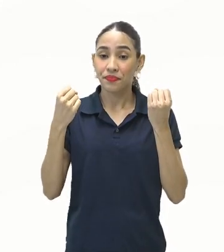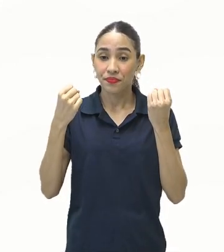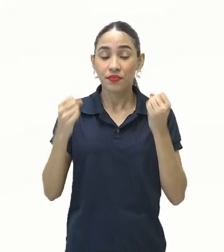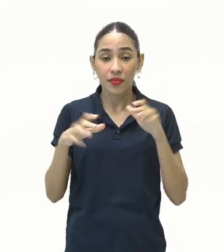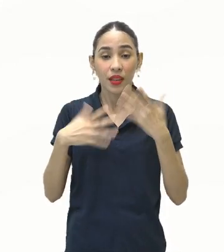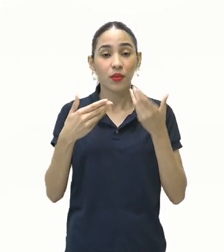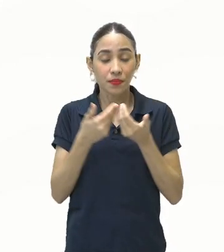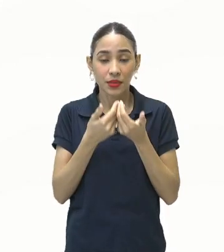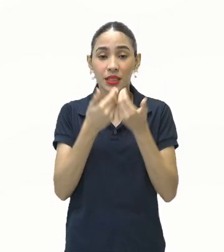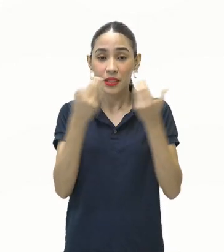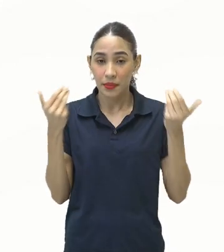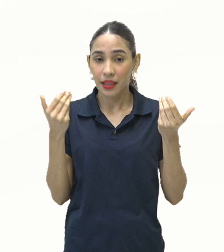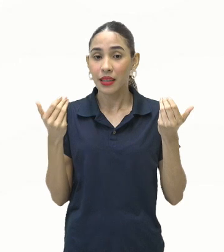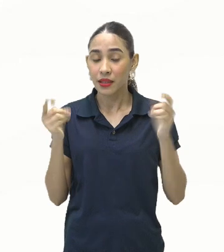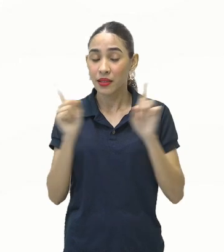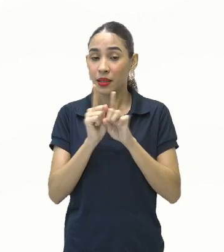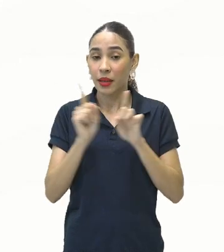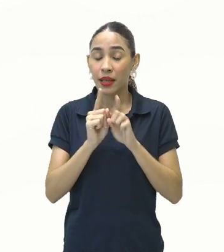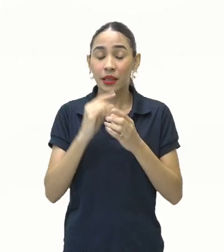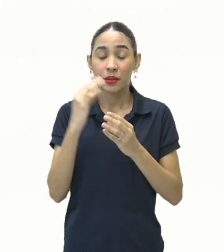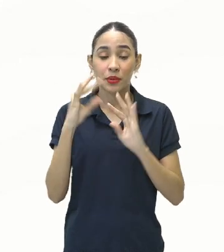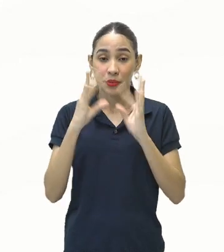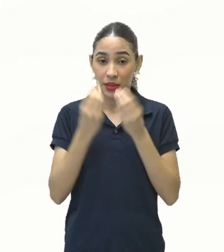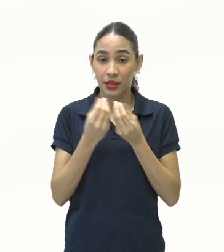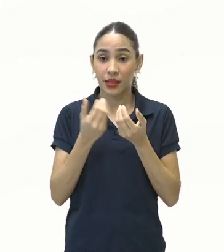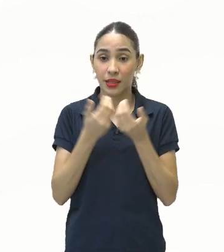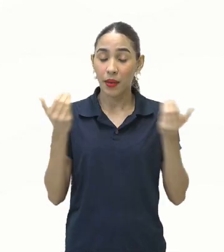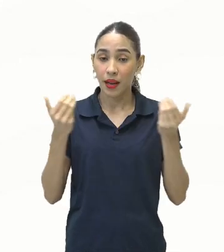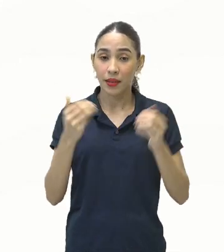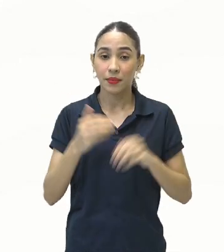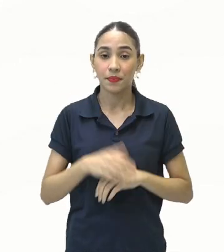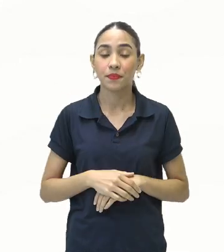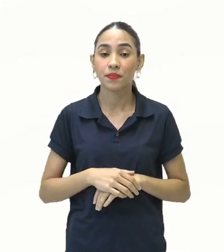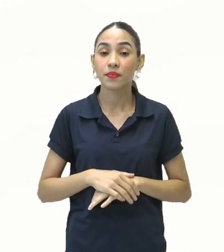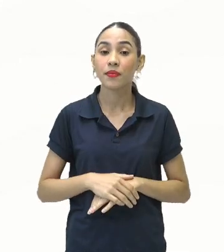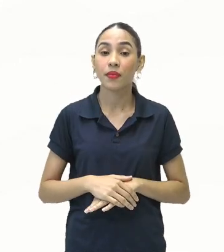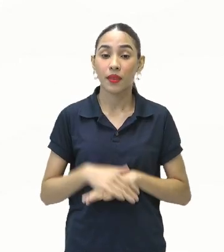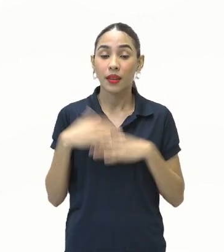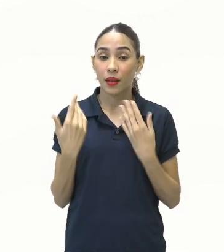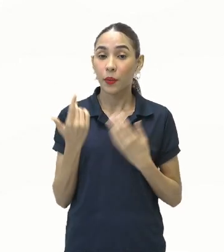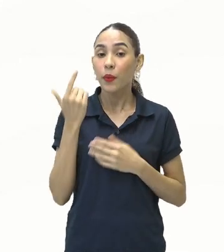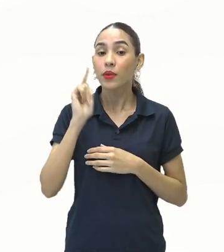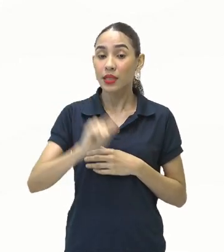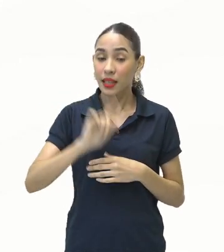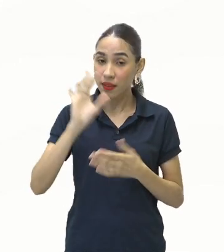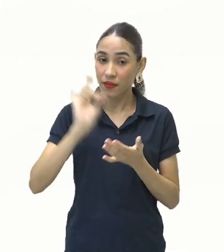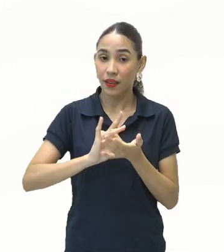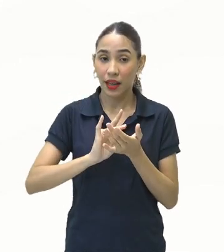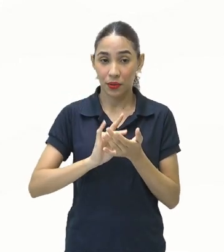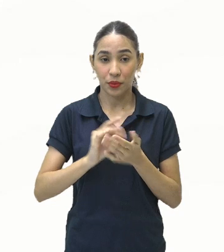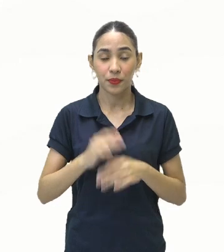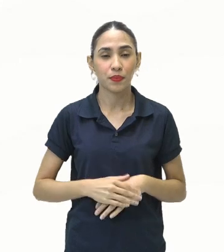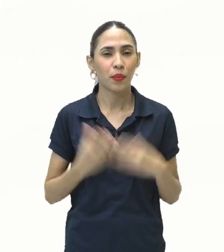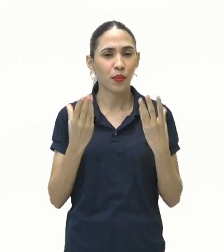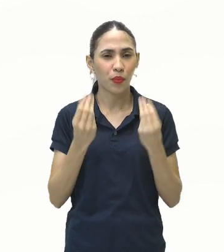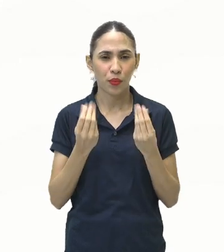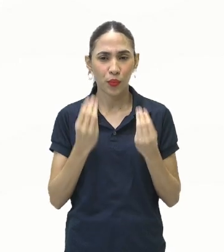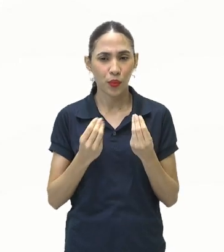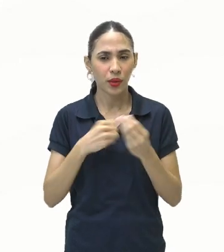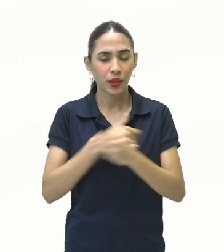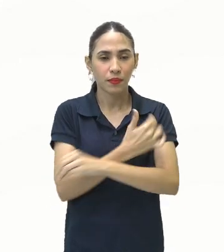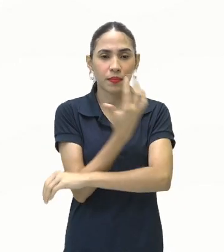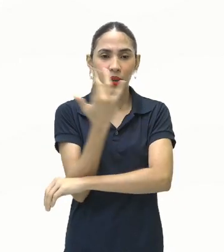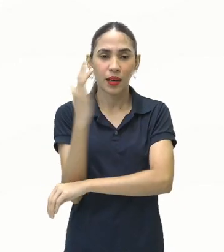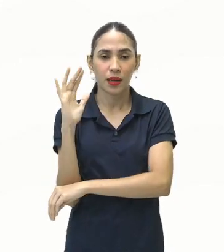vão se separando nessas substâncias, tá? Então a gente consegue realmente trabalhar com muita coisa na